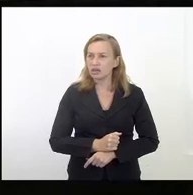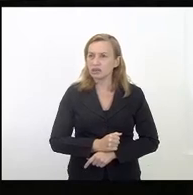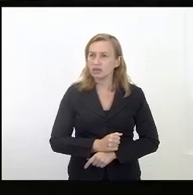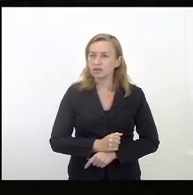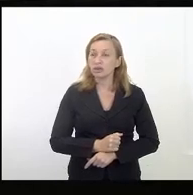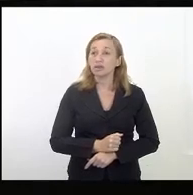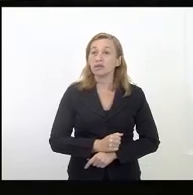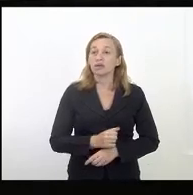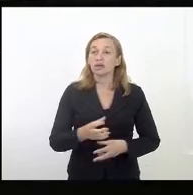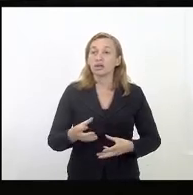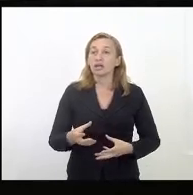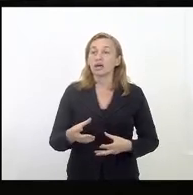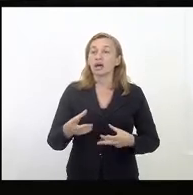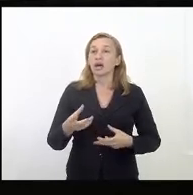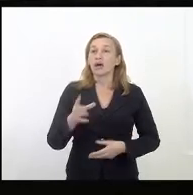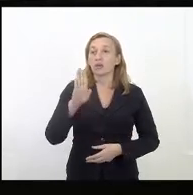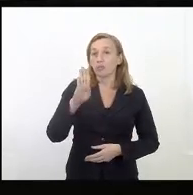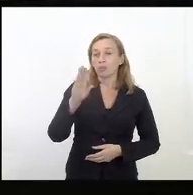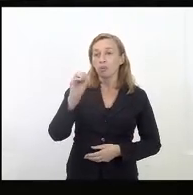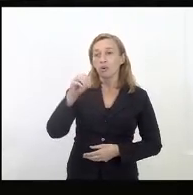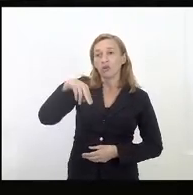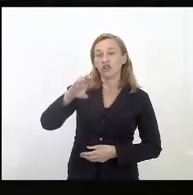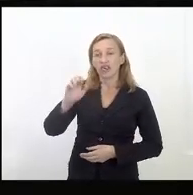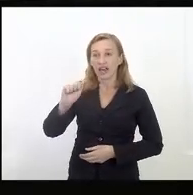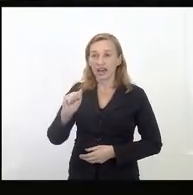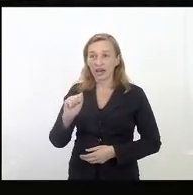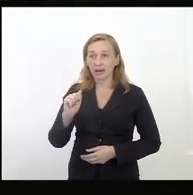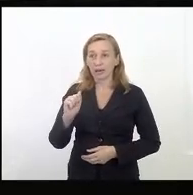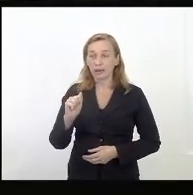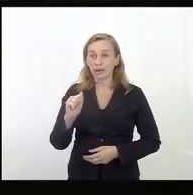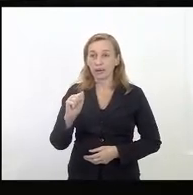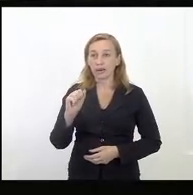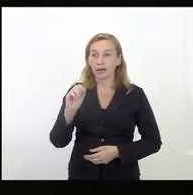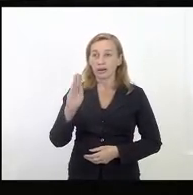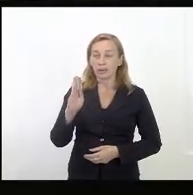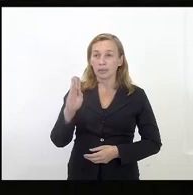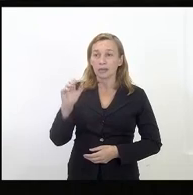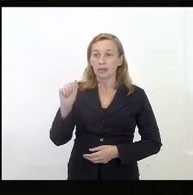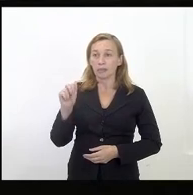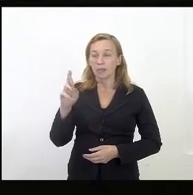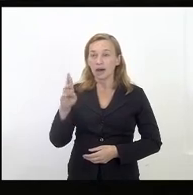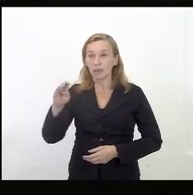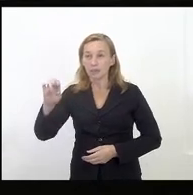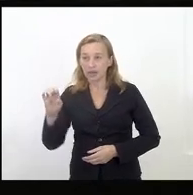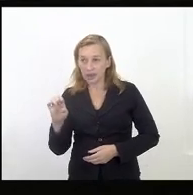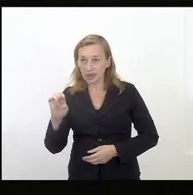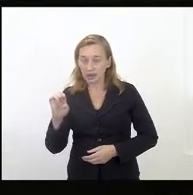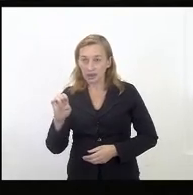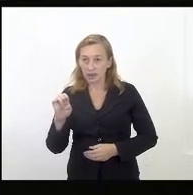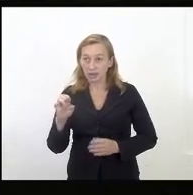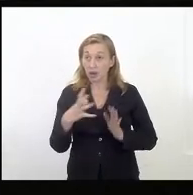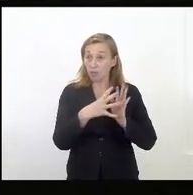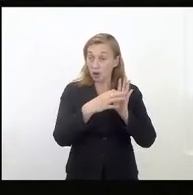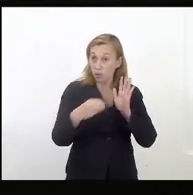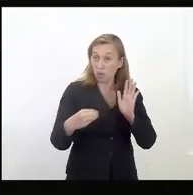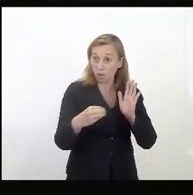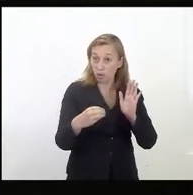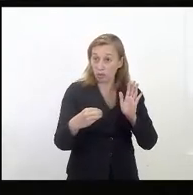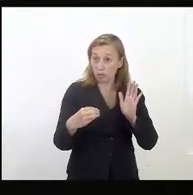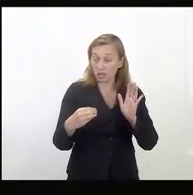uma boneca ela foi feito para ela uma réplica dela da boneca Barbie